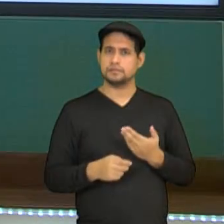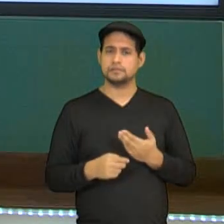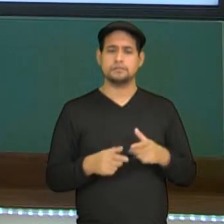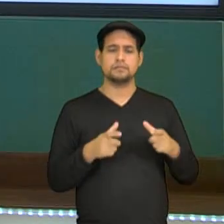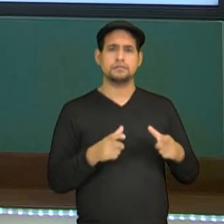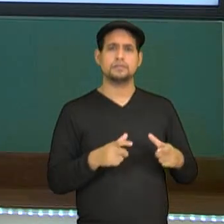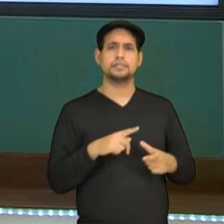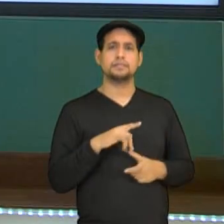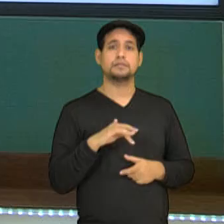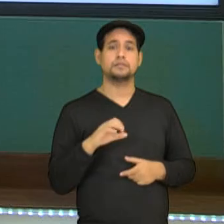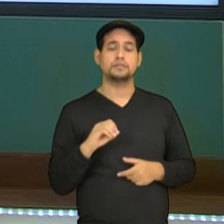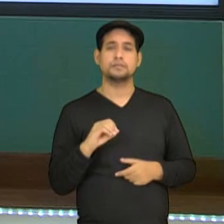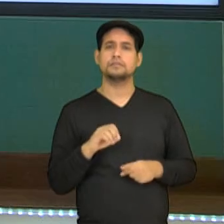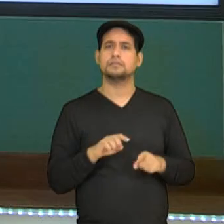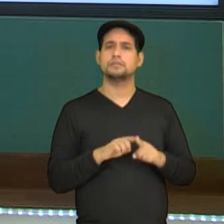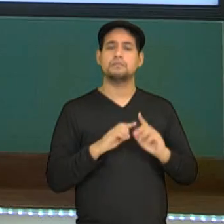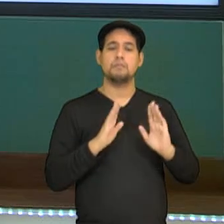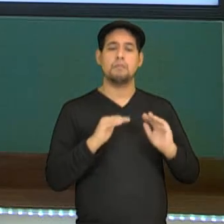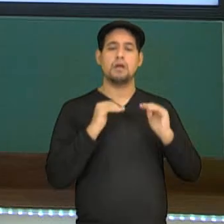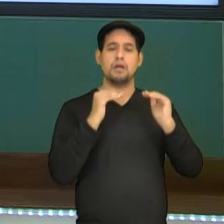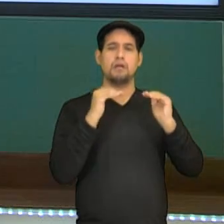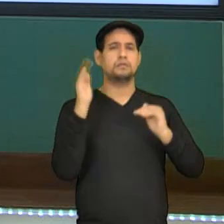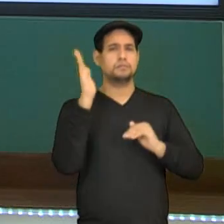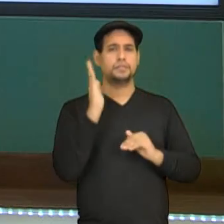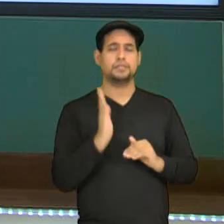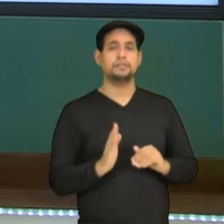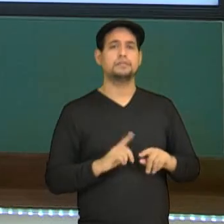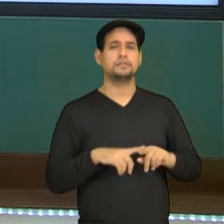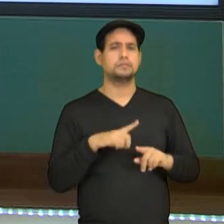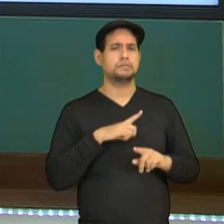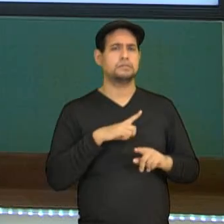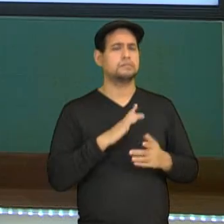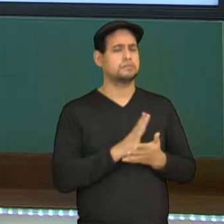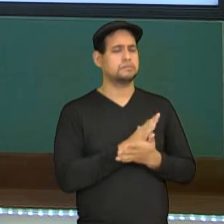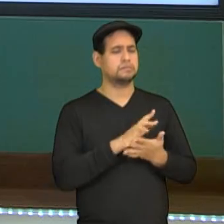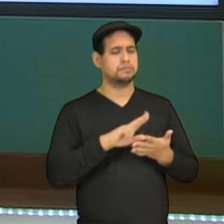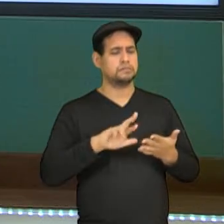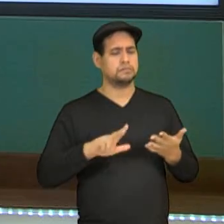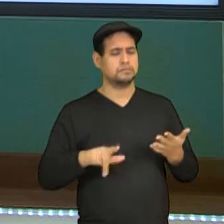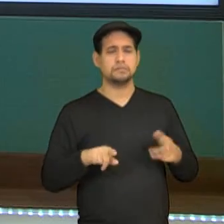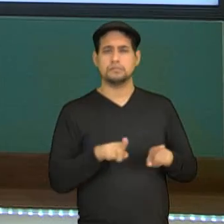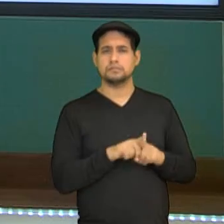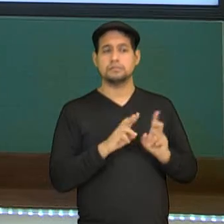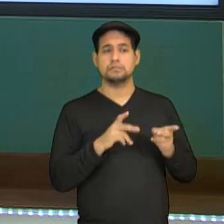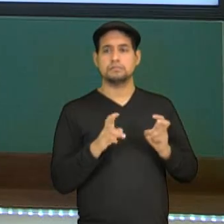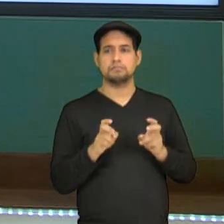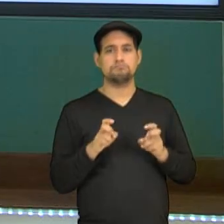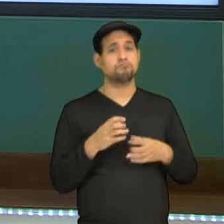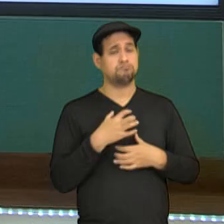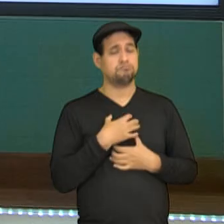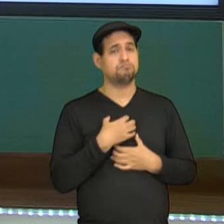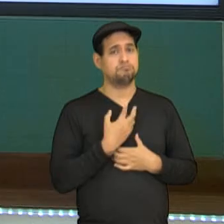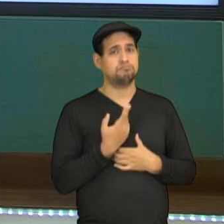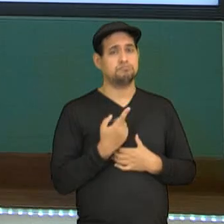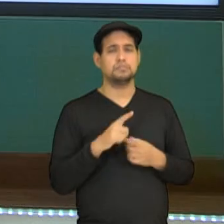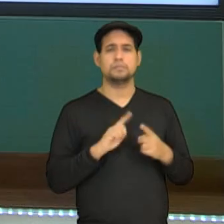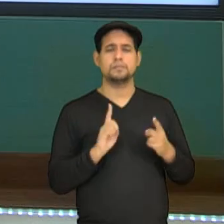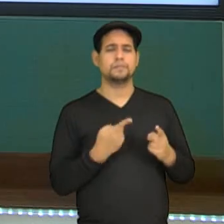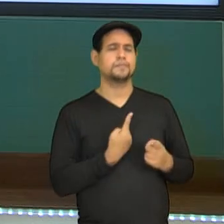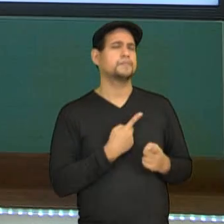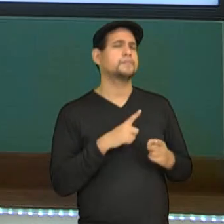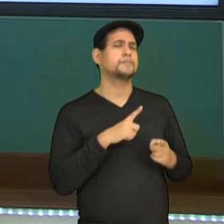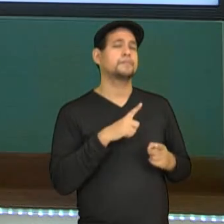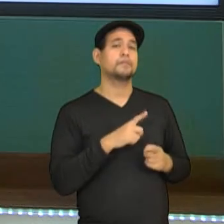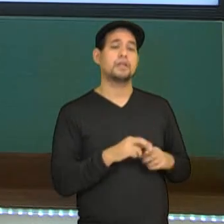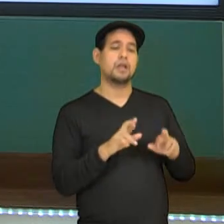região do Pico da Neblina, maior elevação brasileira. Temos outras e que também são percebidas dessa mesma maneira. Nós vamos ter